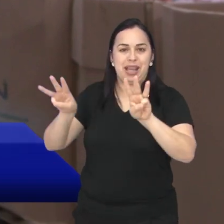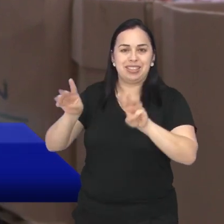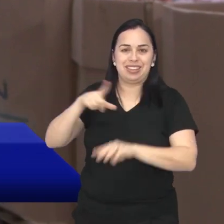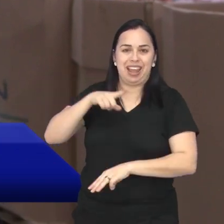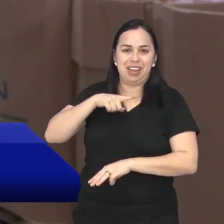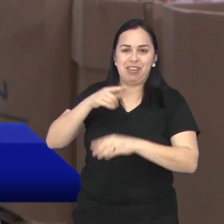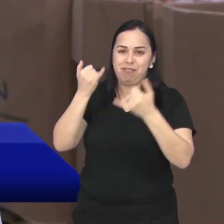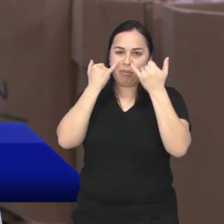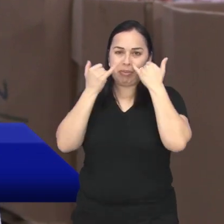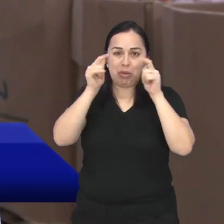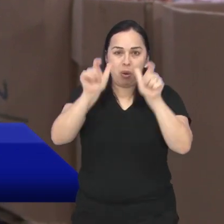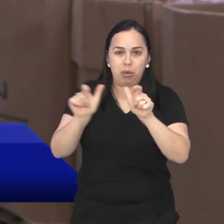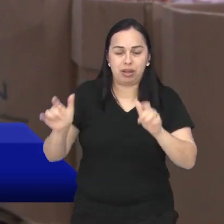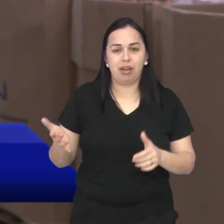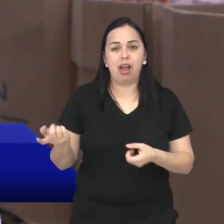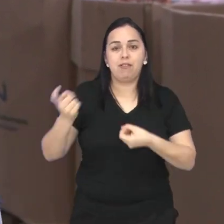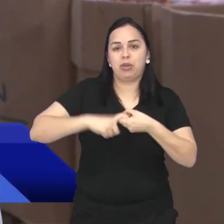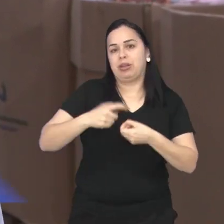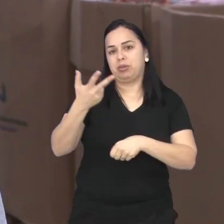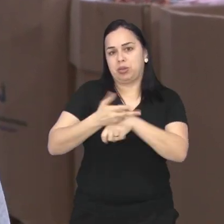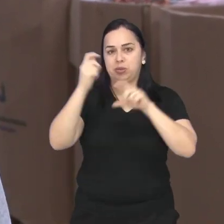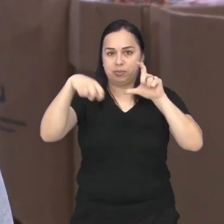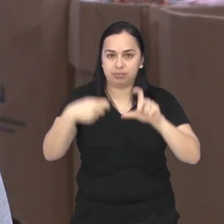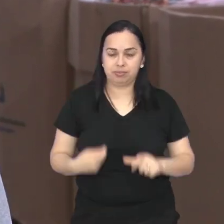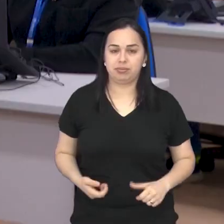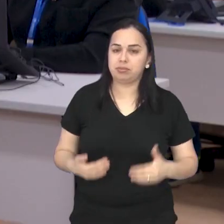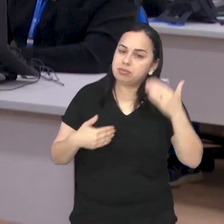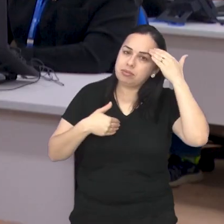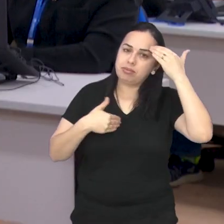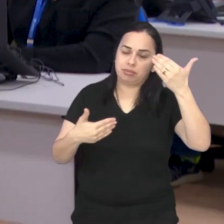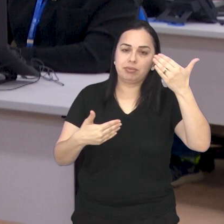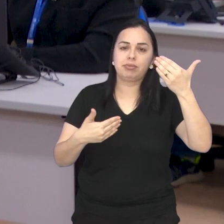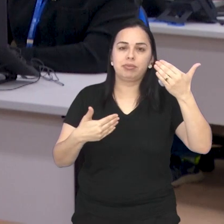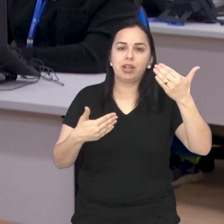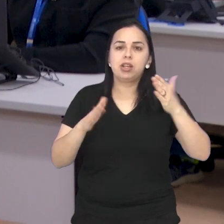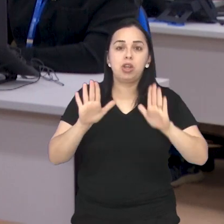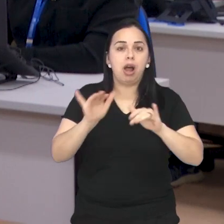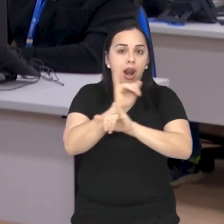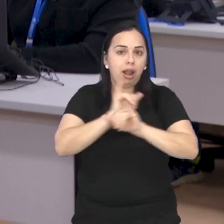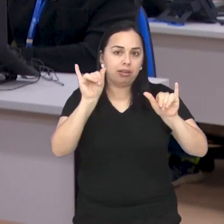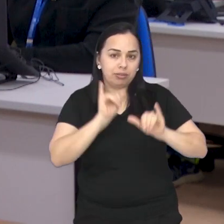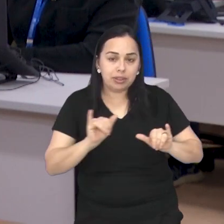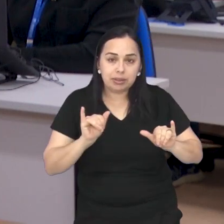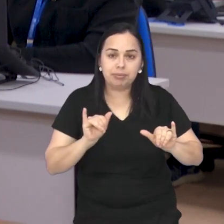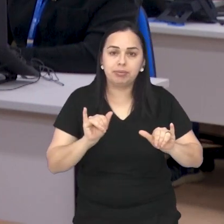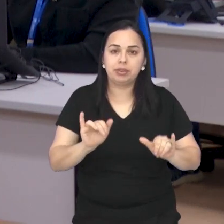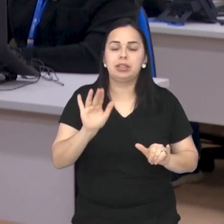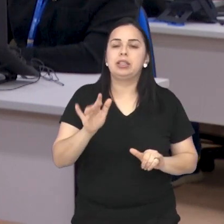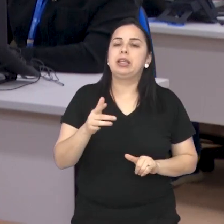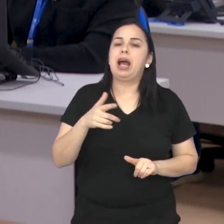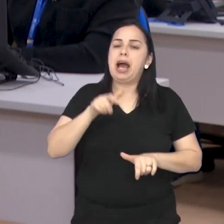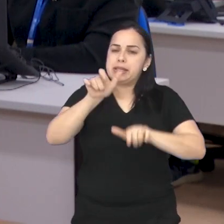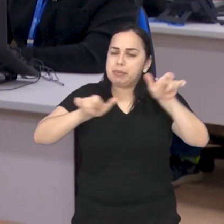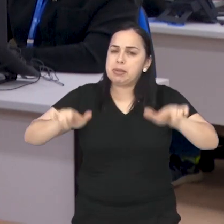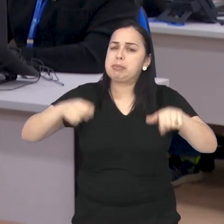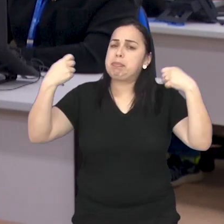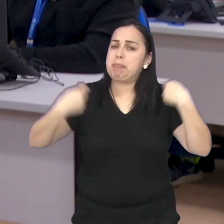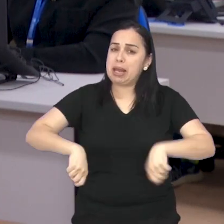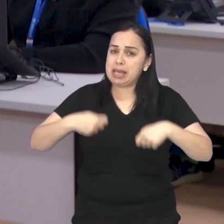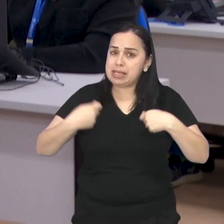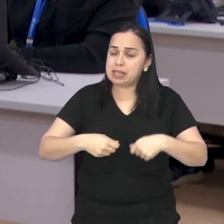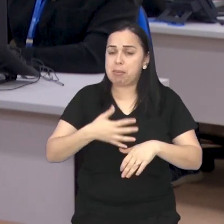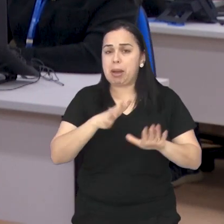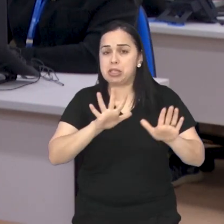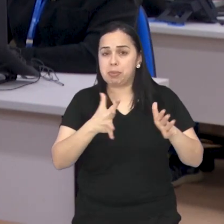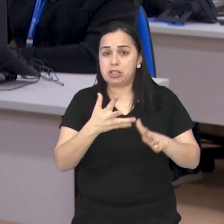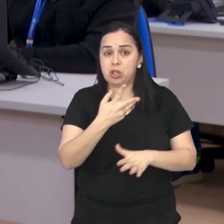site doasaojosé.com.br. Voltamos ao estúdio. Muito obrigado, Francine. Só reforçando, pessoal, tem muita gente precisando,